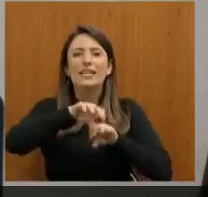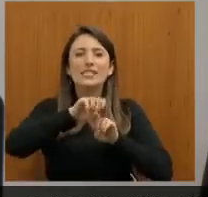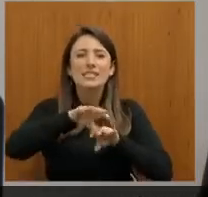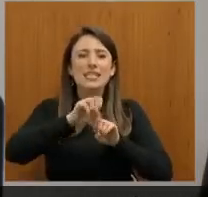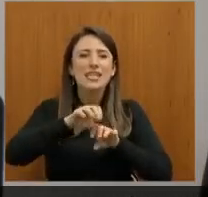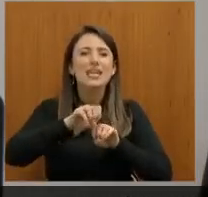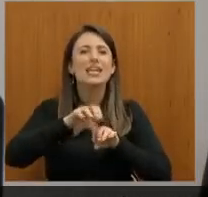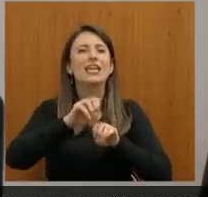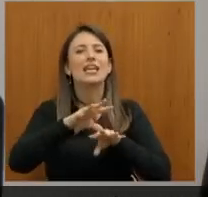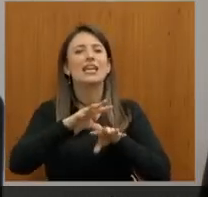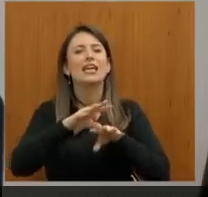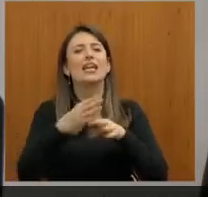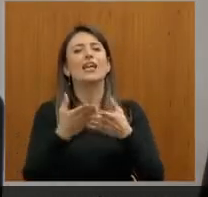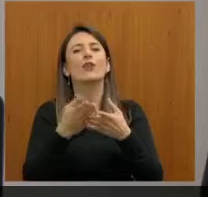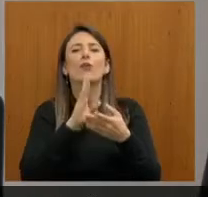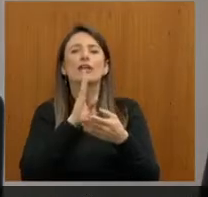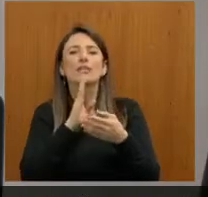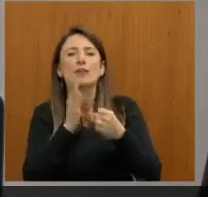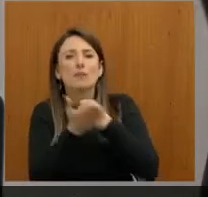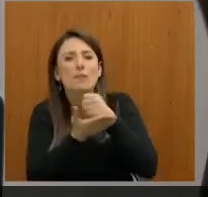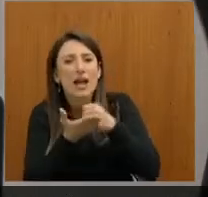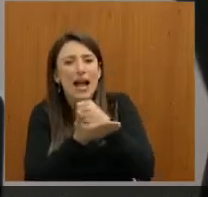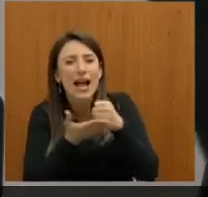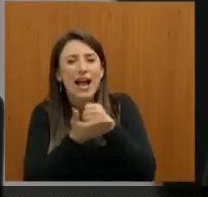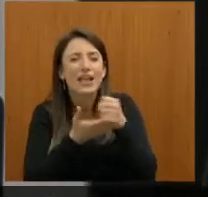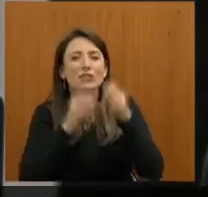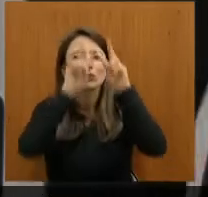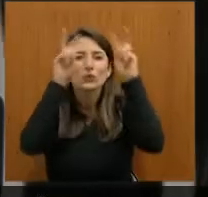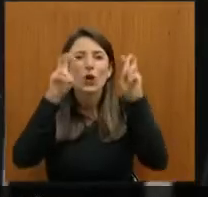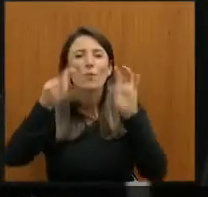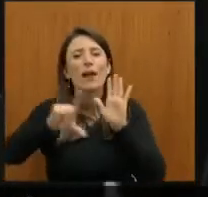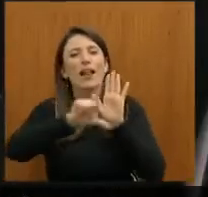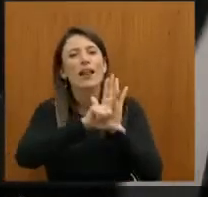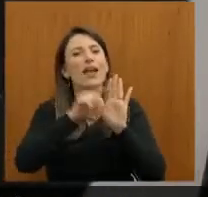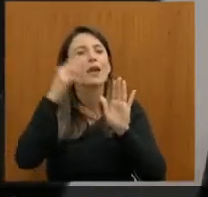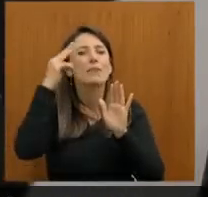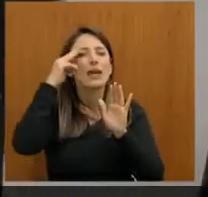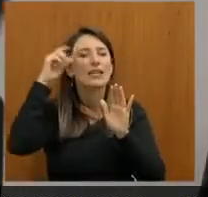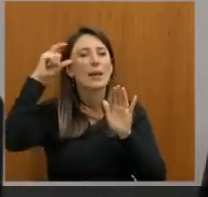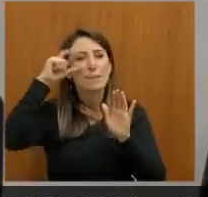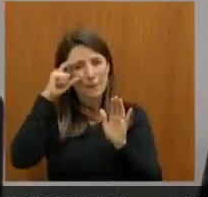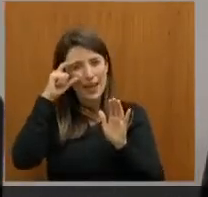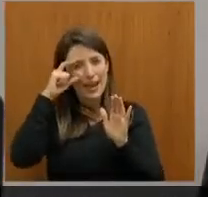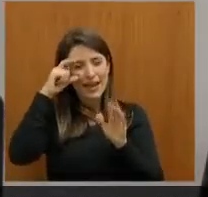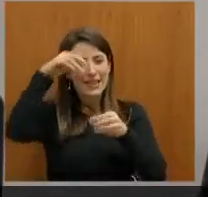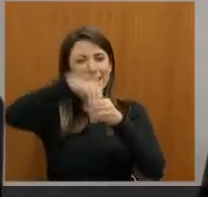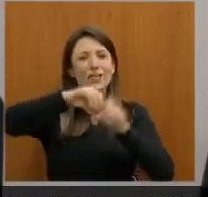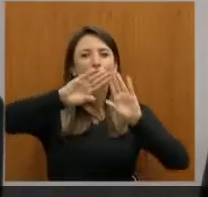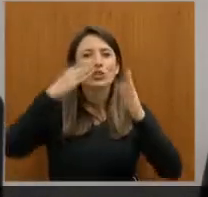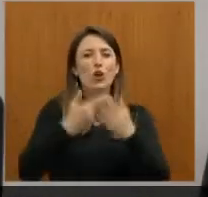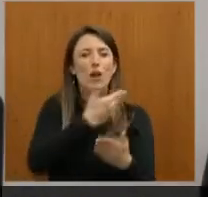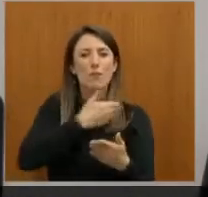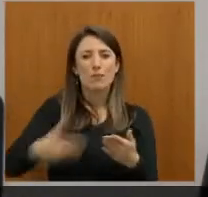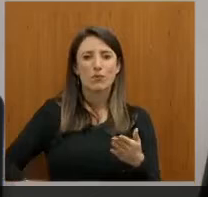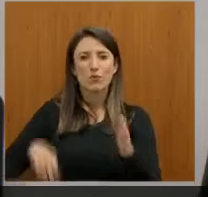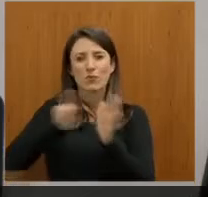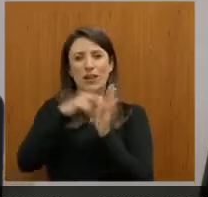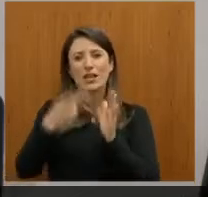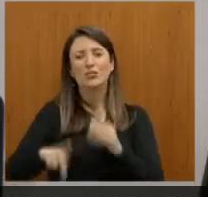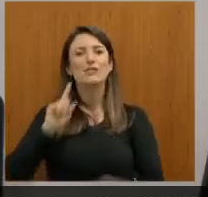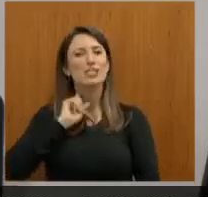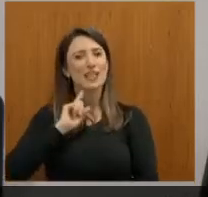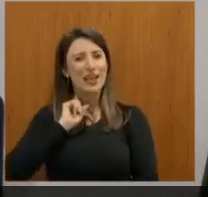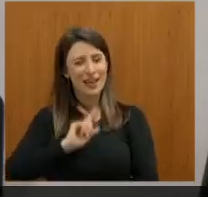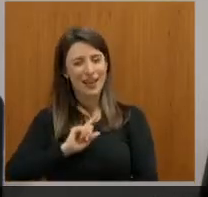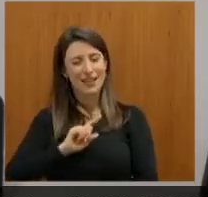noções básicas Bom dia da Penha nas escolas da rede pública do Estado de Minas Gerais esse projeto ele está aguardando né